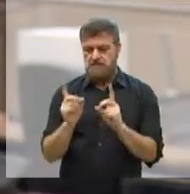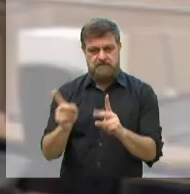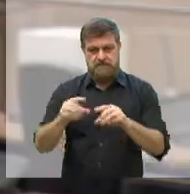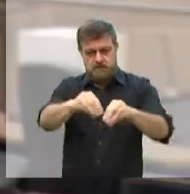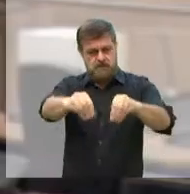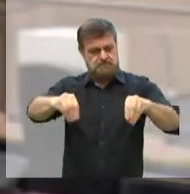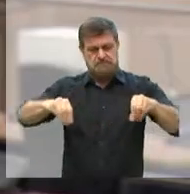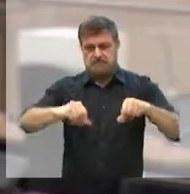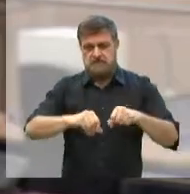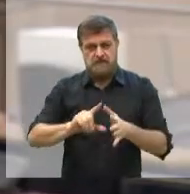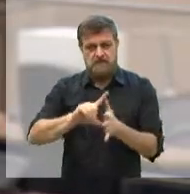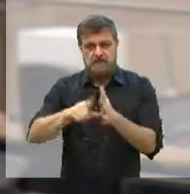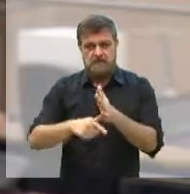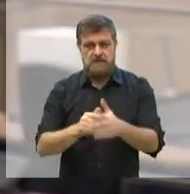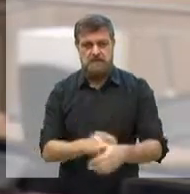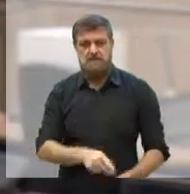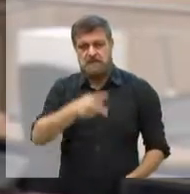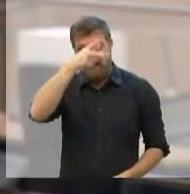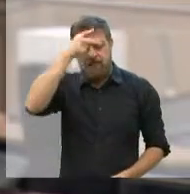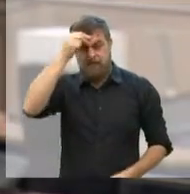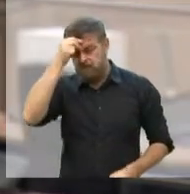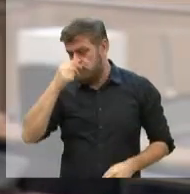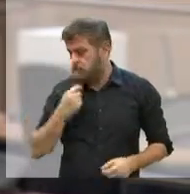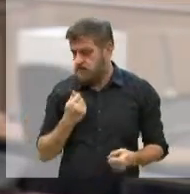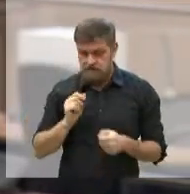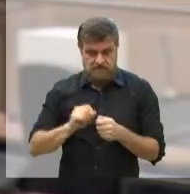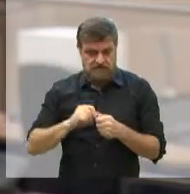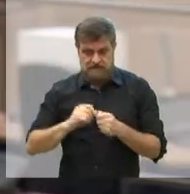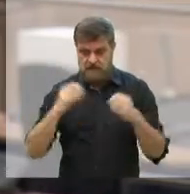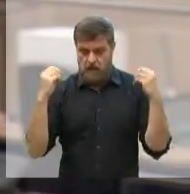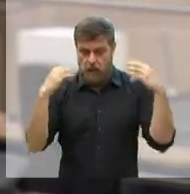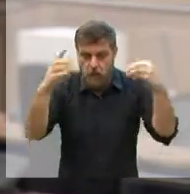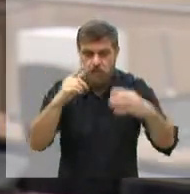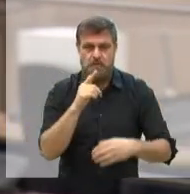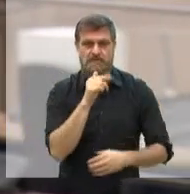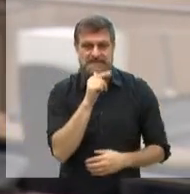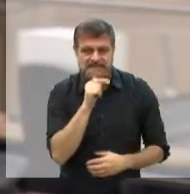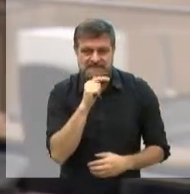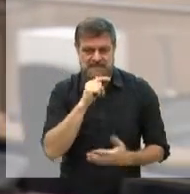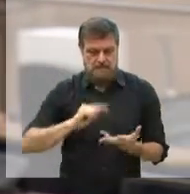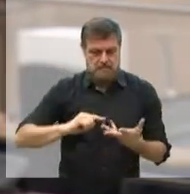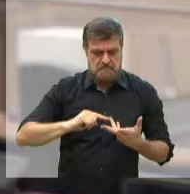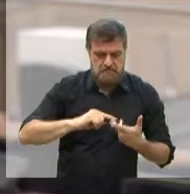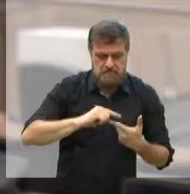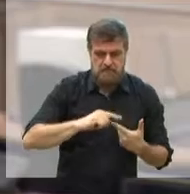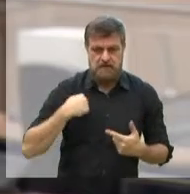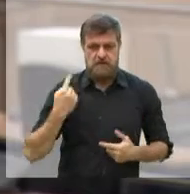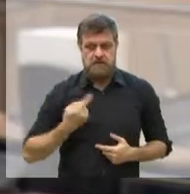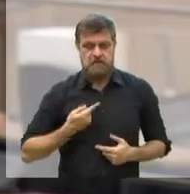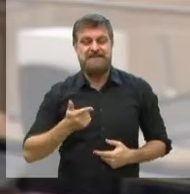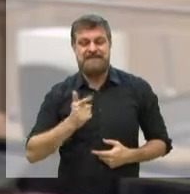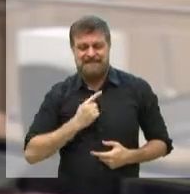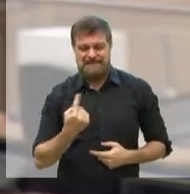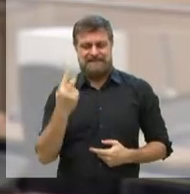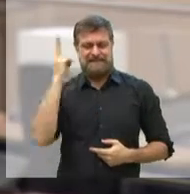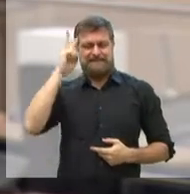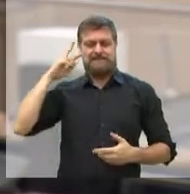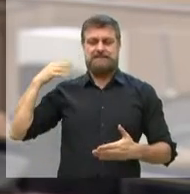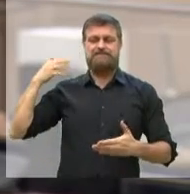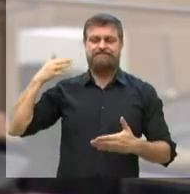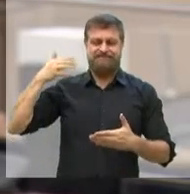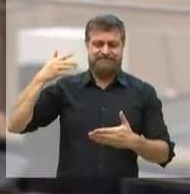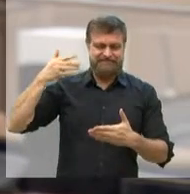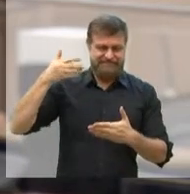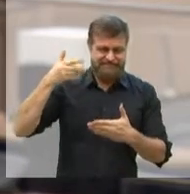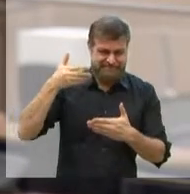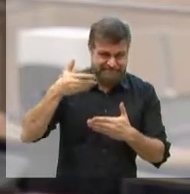pedaço do terreno e o governo tinha que correr atrás para levar a infraestrutura. Então nós temos o resíduo dessa história